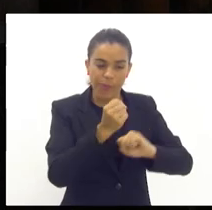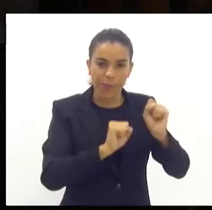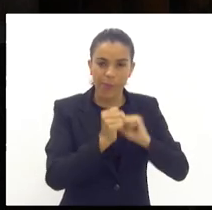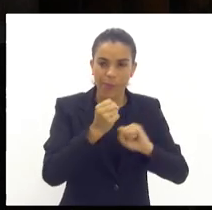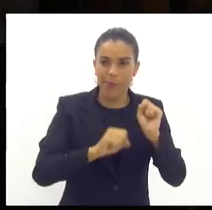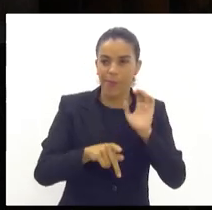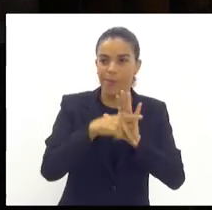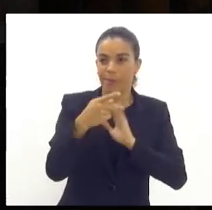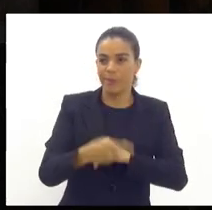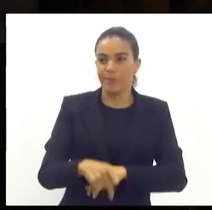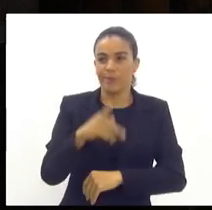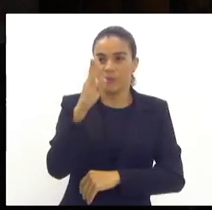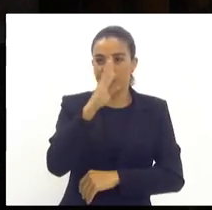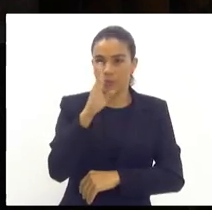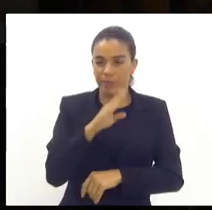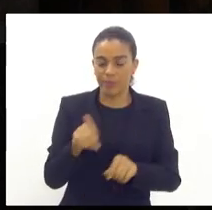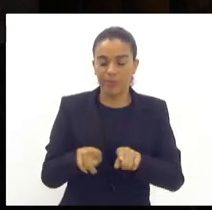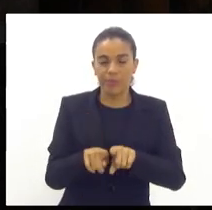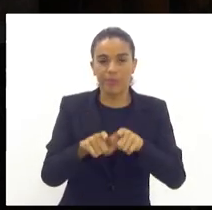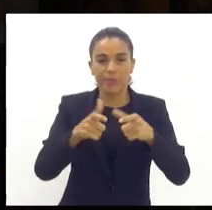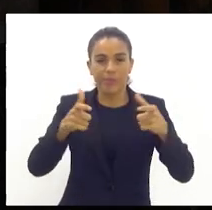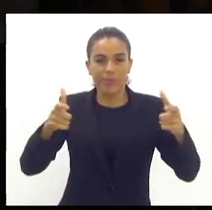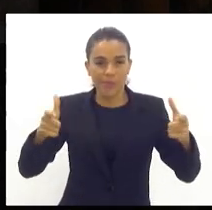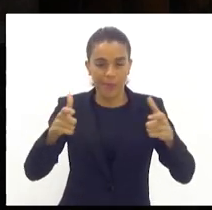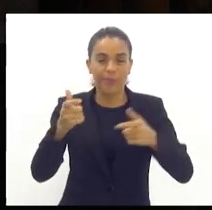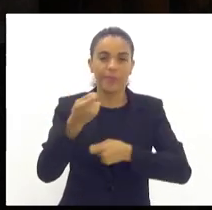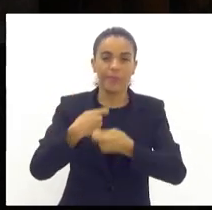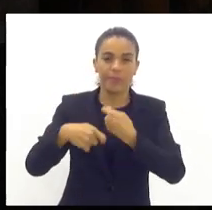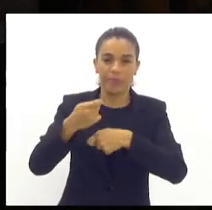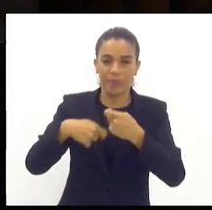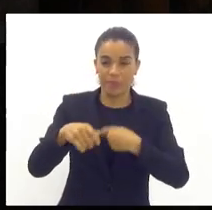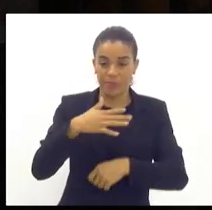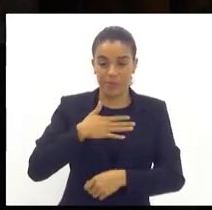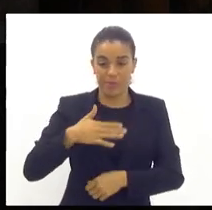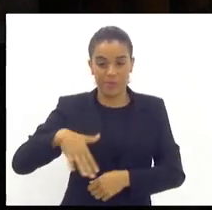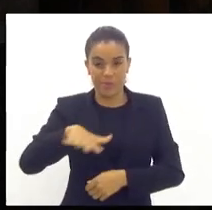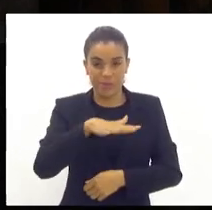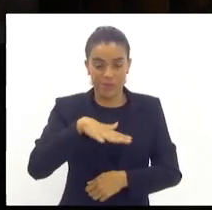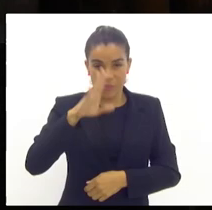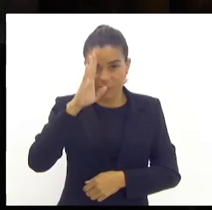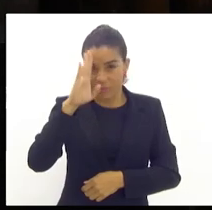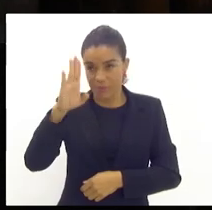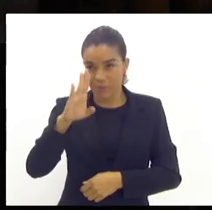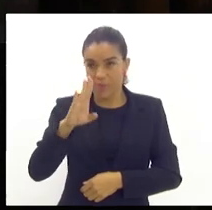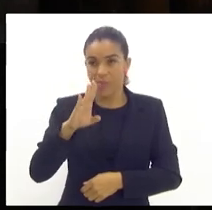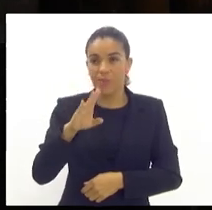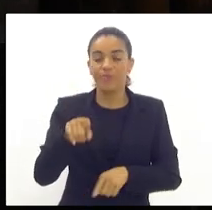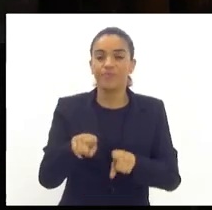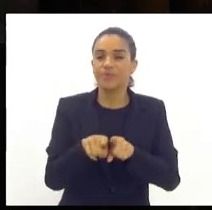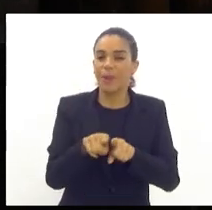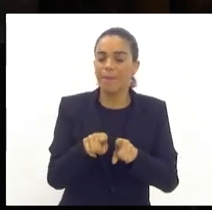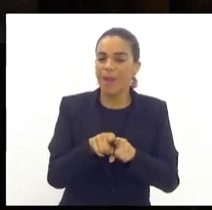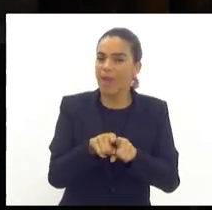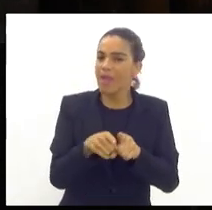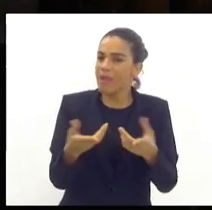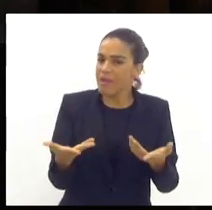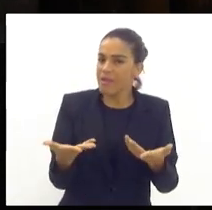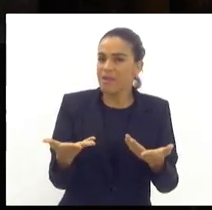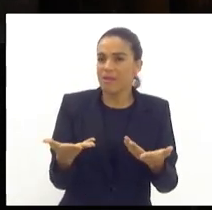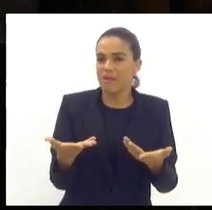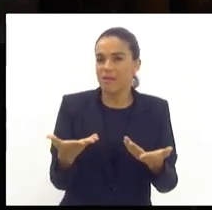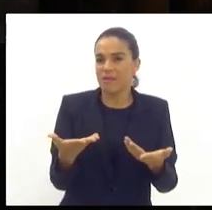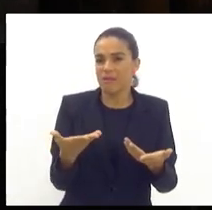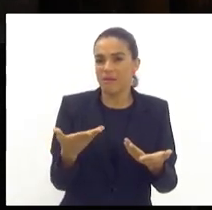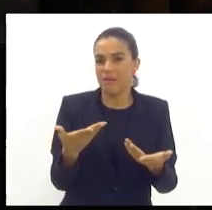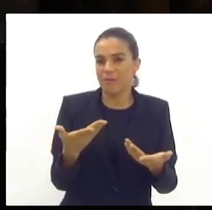Brasil, para o crescimento econômico do nosso estado, da minha região principalmente, e cobrar que a gente consiga, que